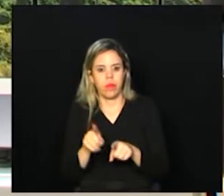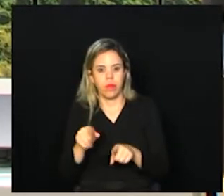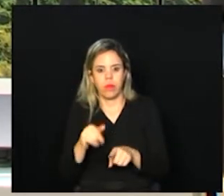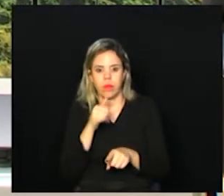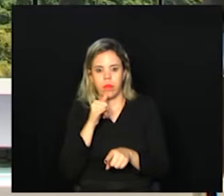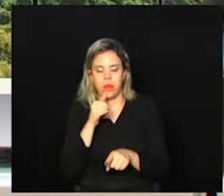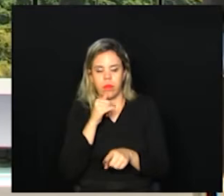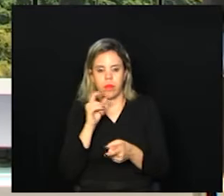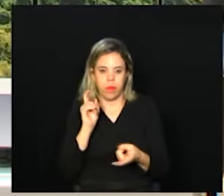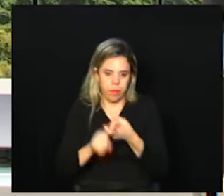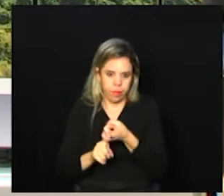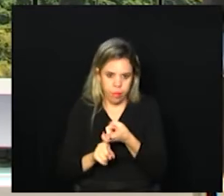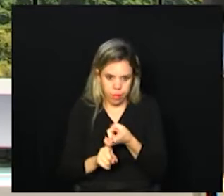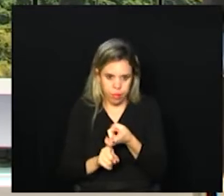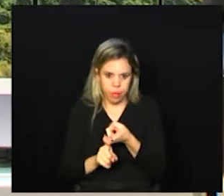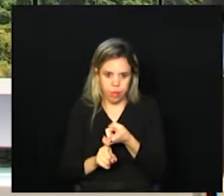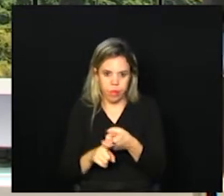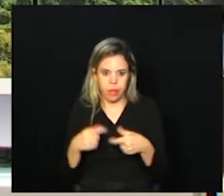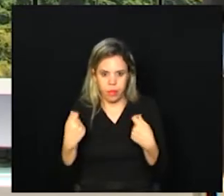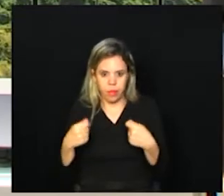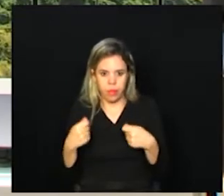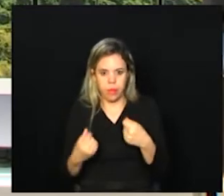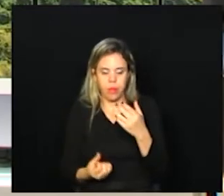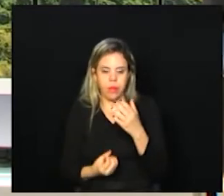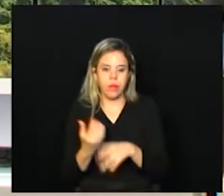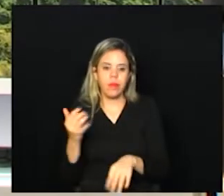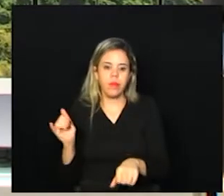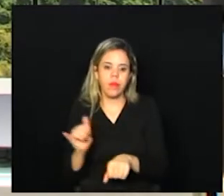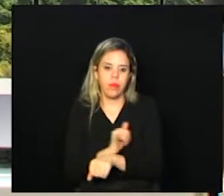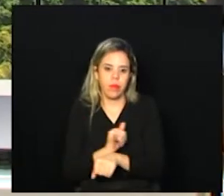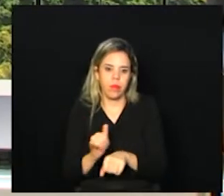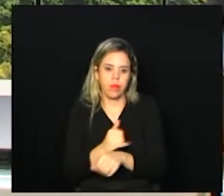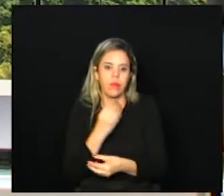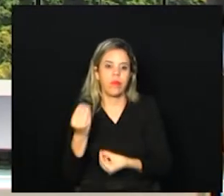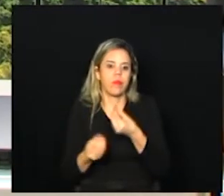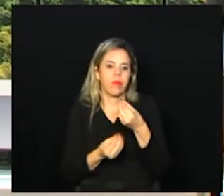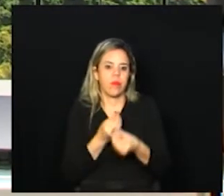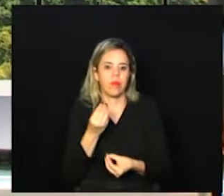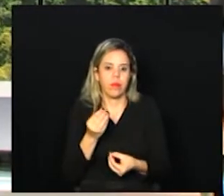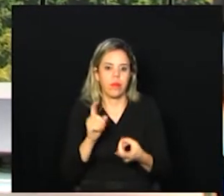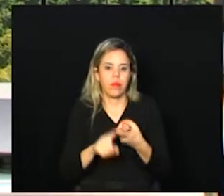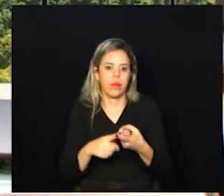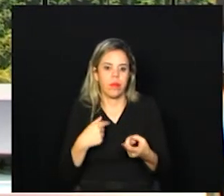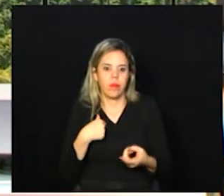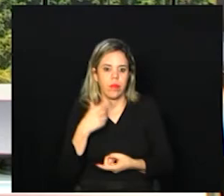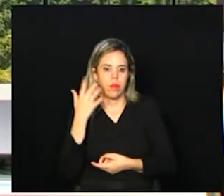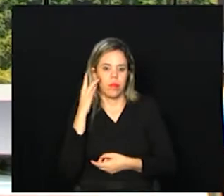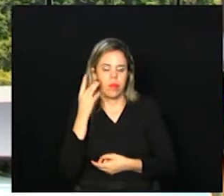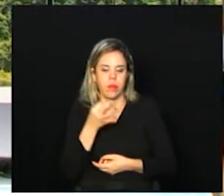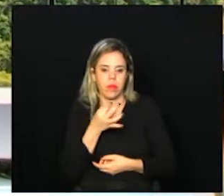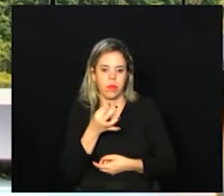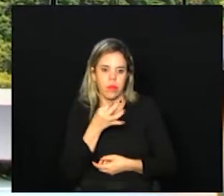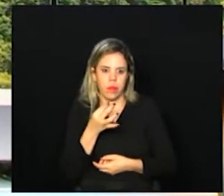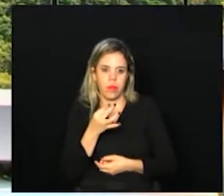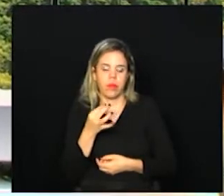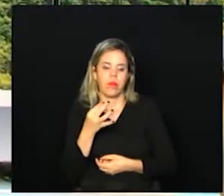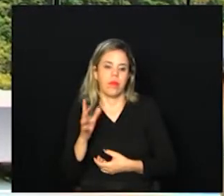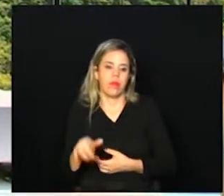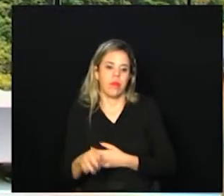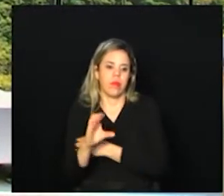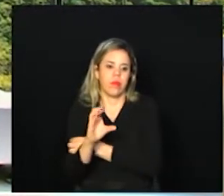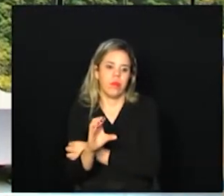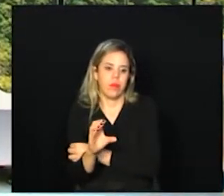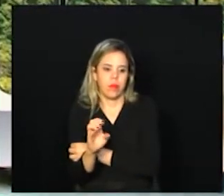da punitividade, nós precisamos criar meios de como é que você pune, porque para mim o CEDAV é uma forma de punição, e